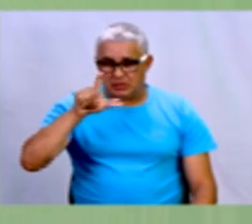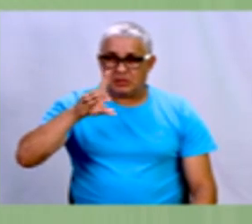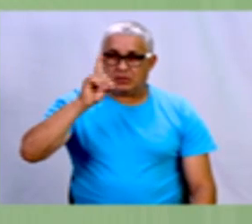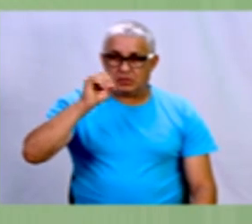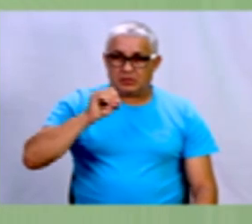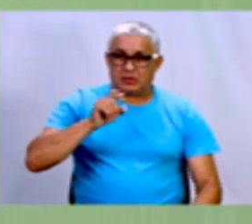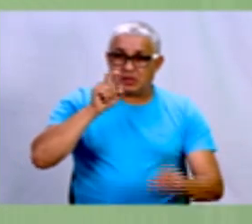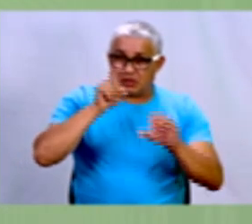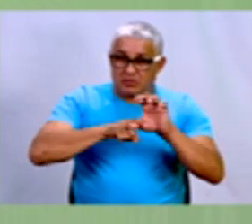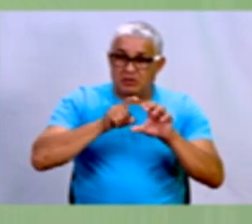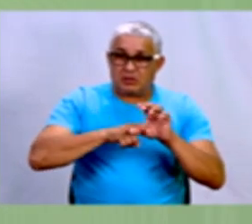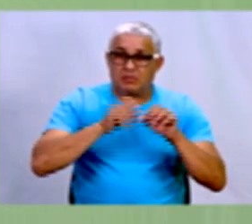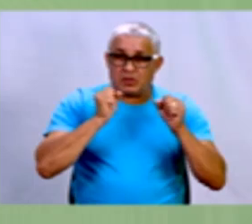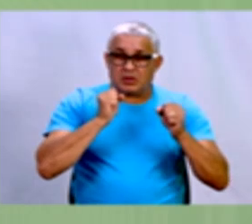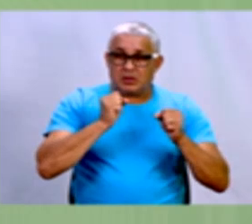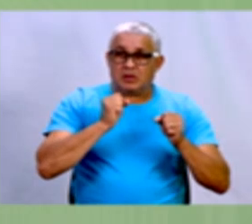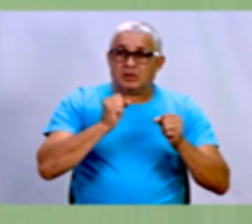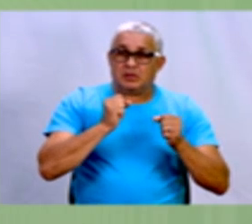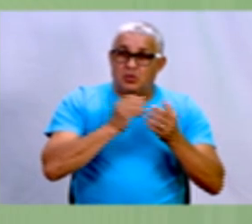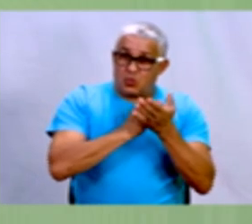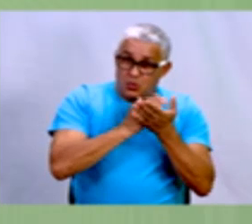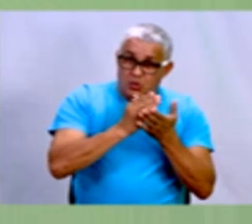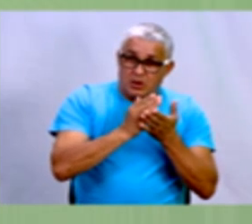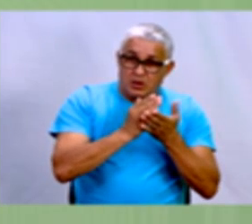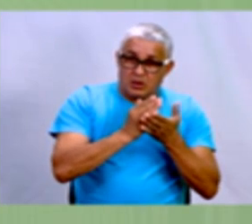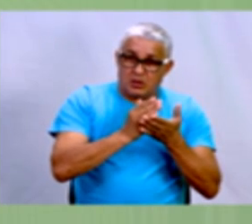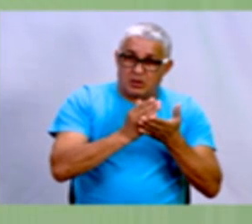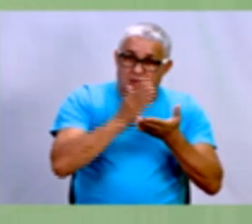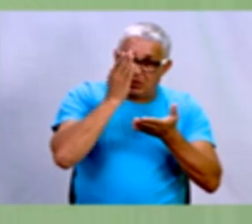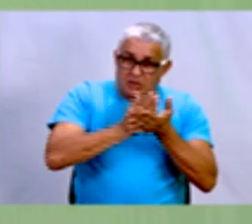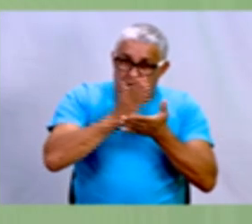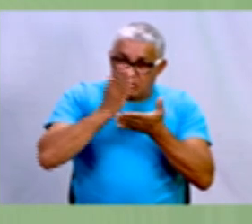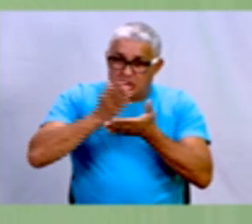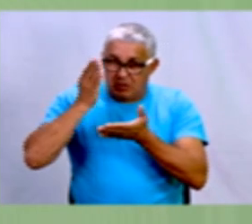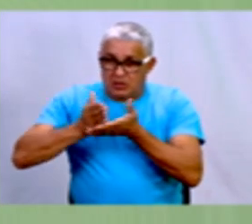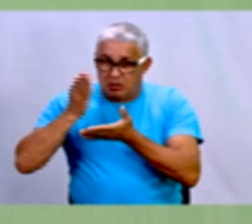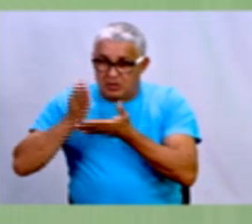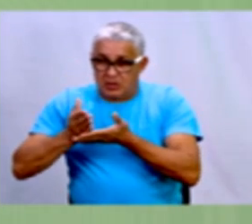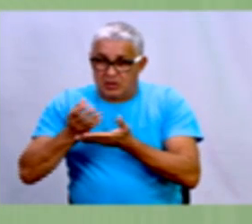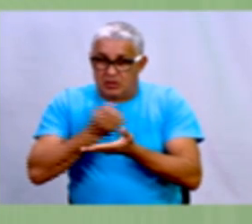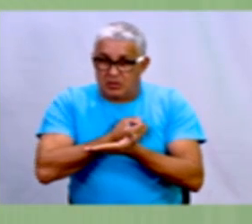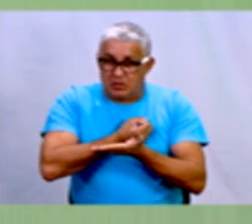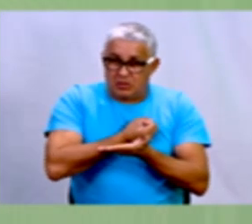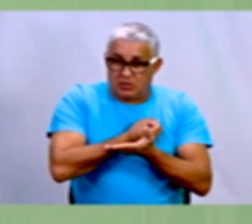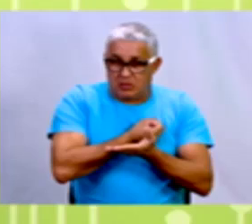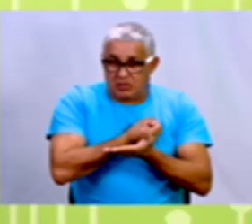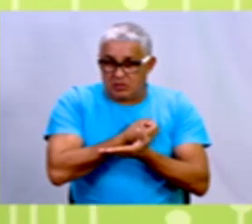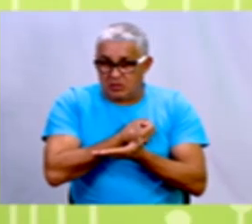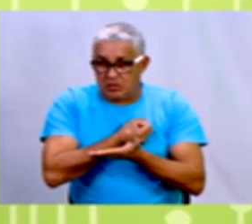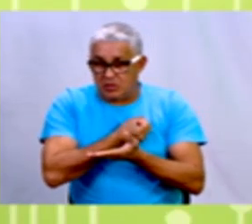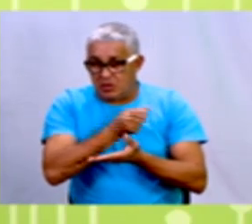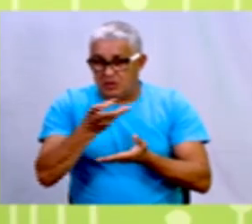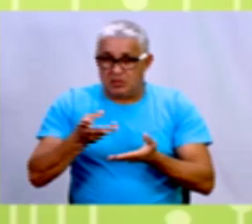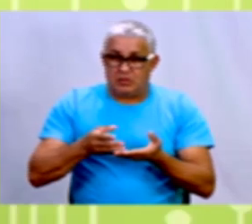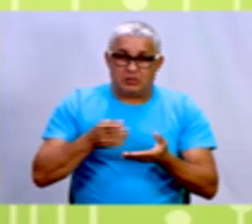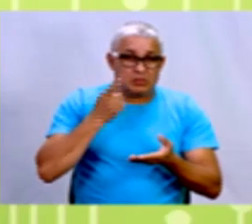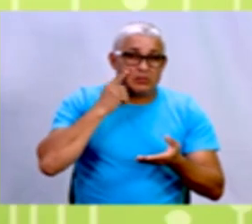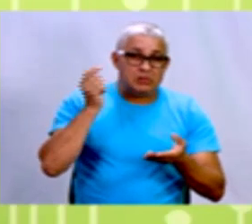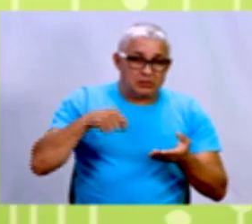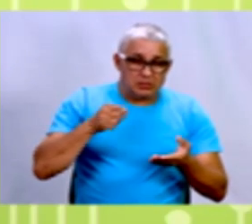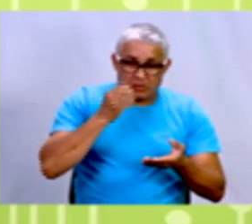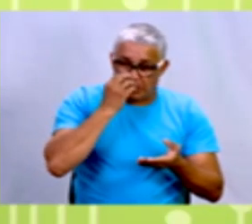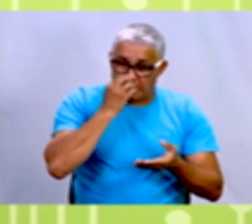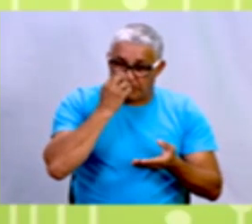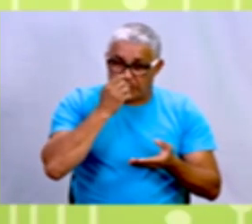ó, saldo devedor inicial dividido pelo número de períodos. Aqui a gente já consegue até prever mesmo como que vai ser